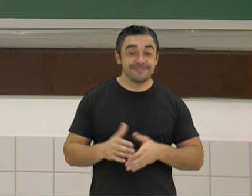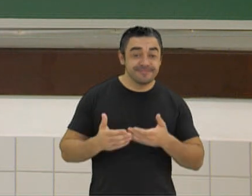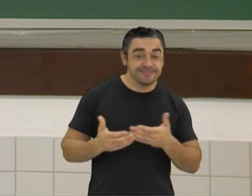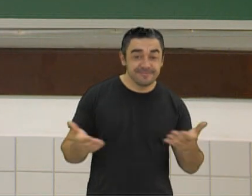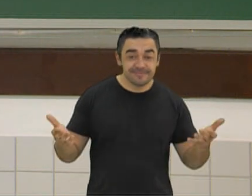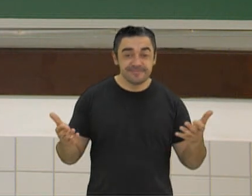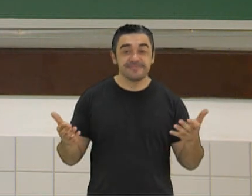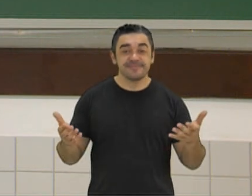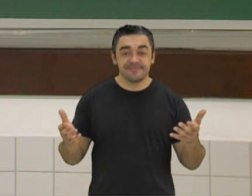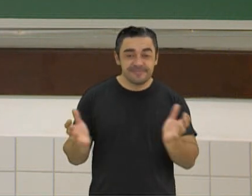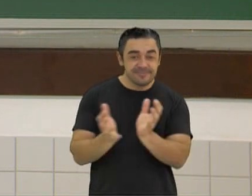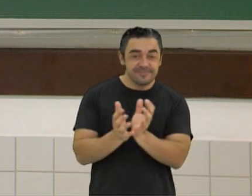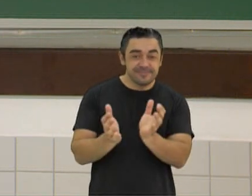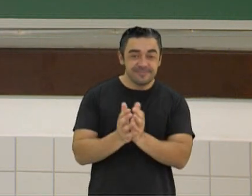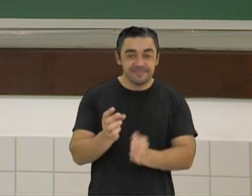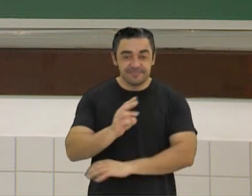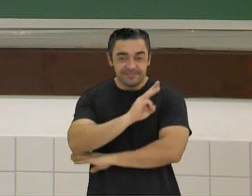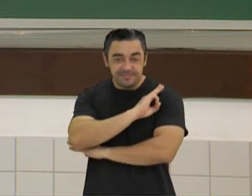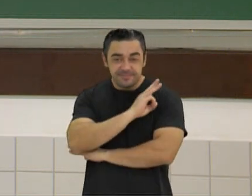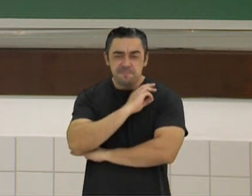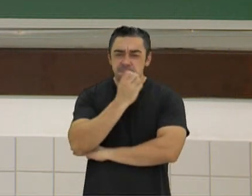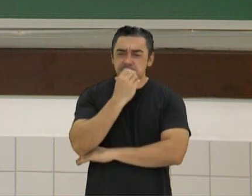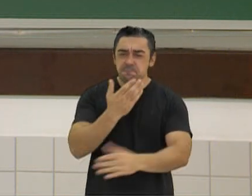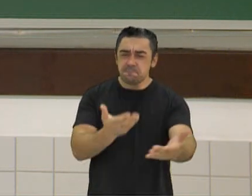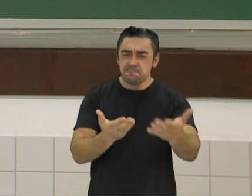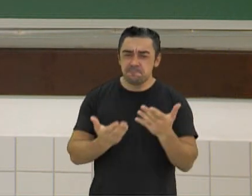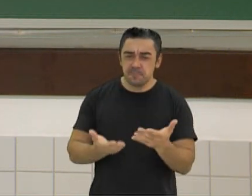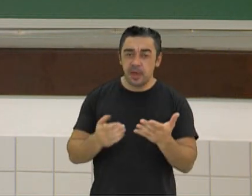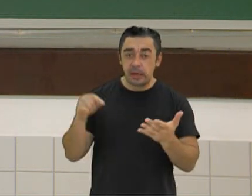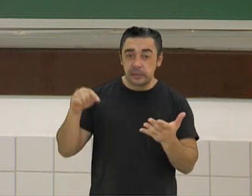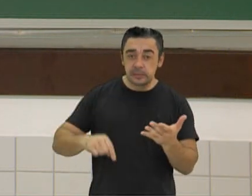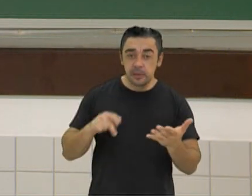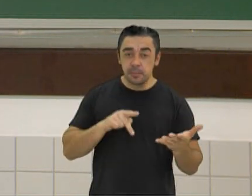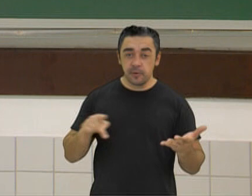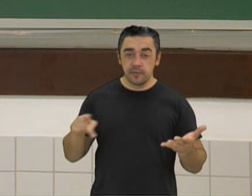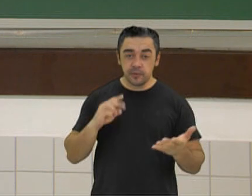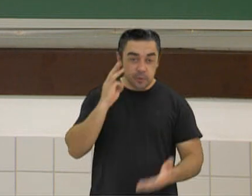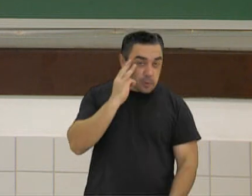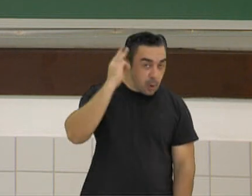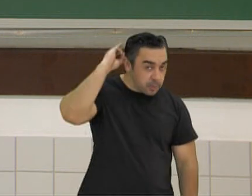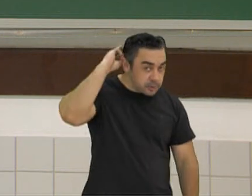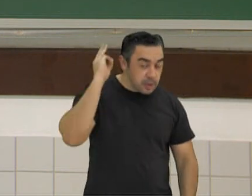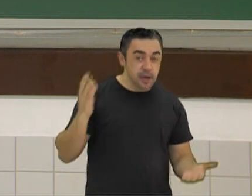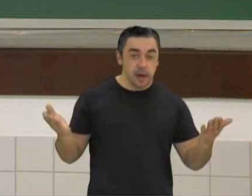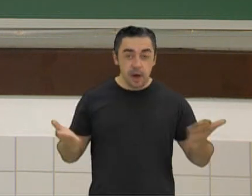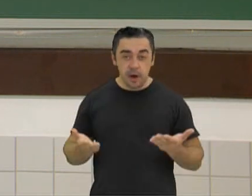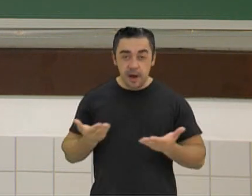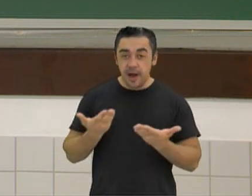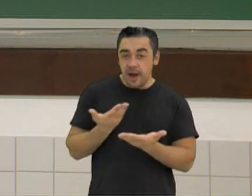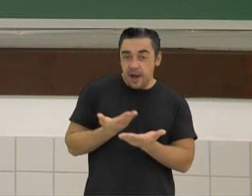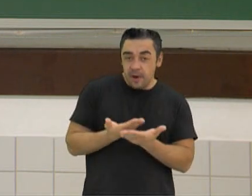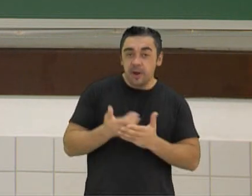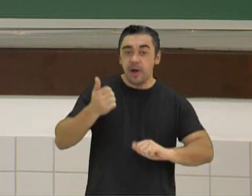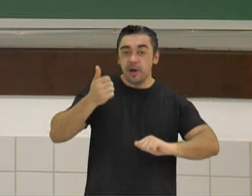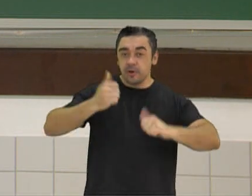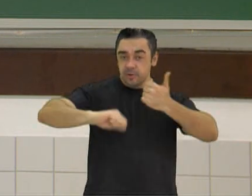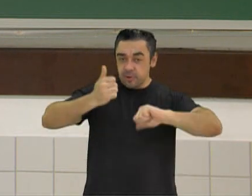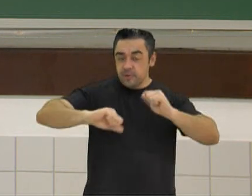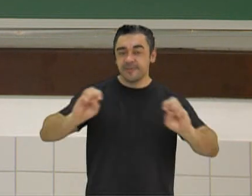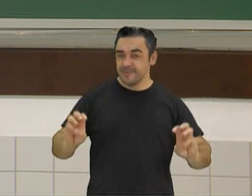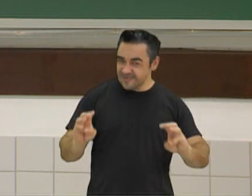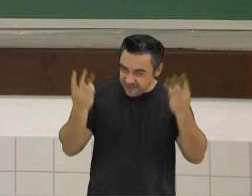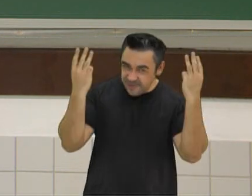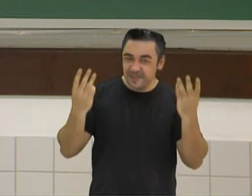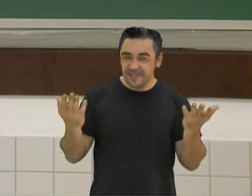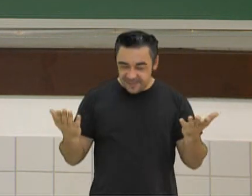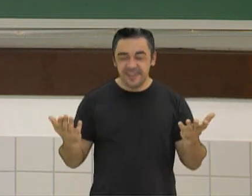Salve, salve, galera da terceira série! Sejam muito bem-vindos! Aqui o professor Robert para mais um show de química. Muito prazer em tê-los